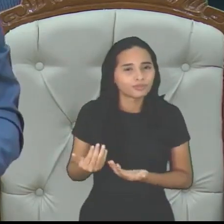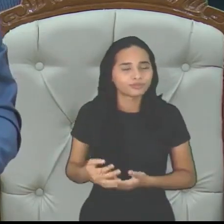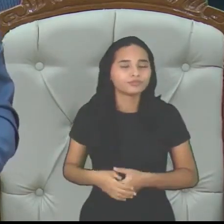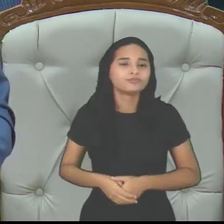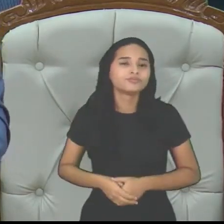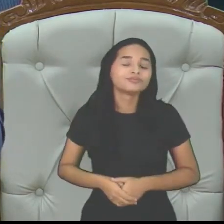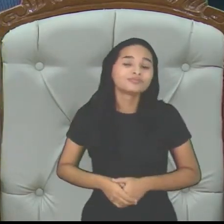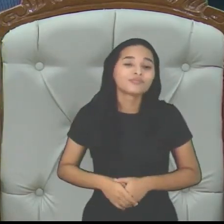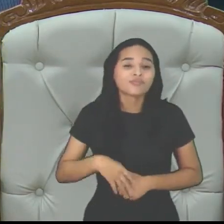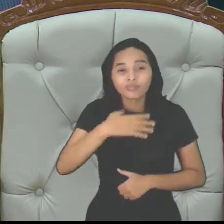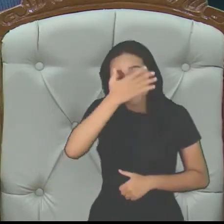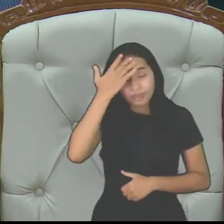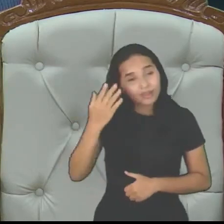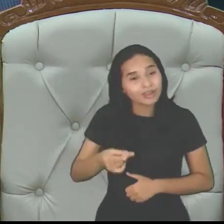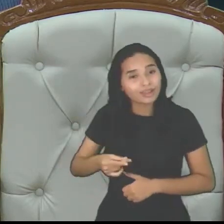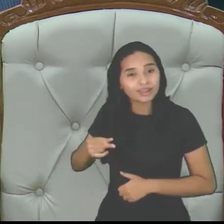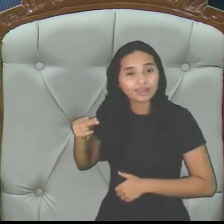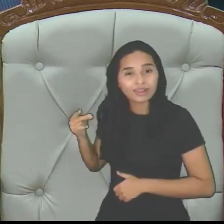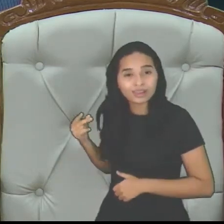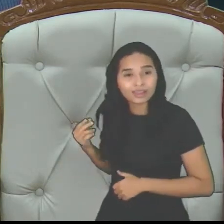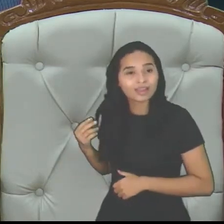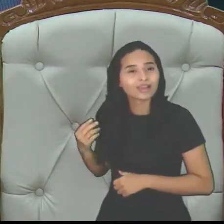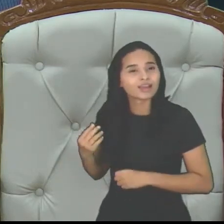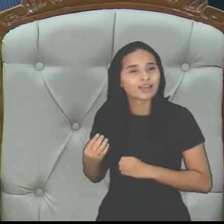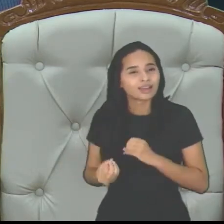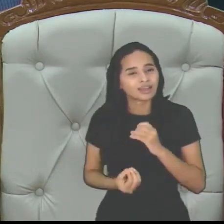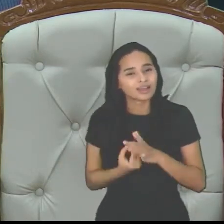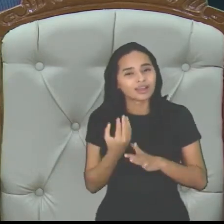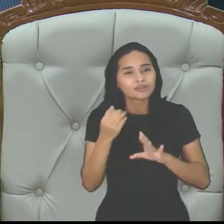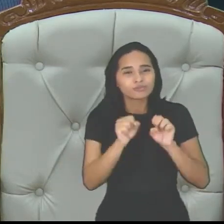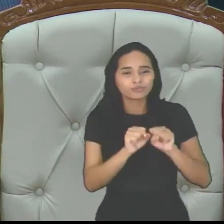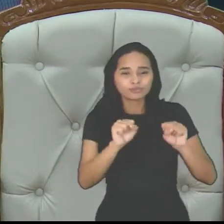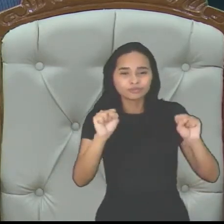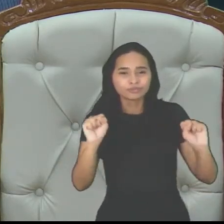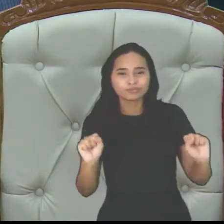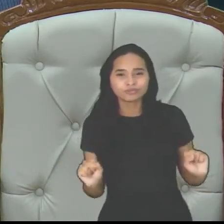As pessoas da antiguidade criaram sistemas,